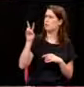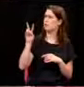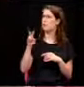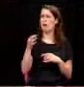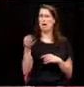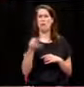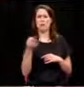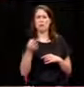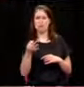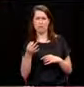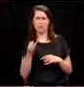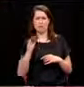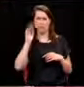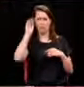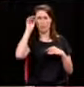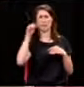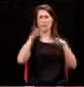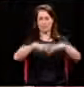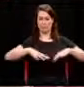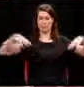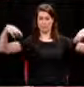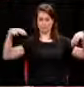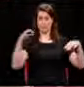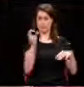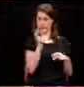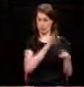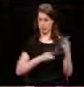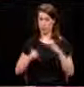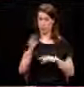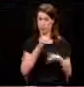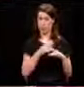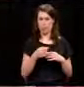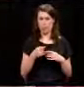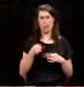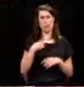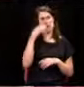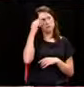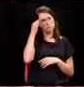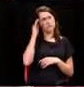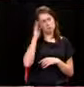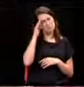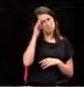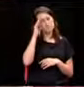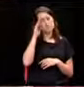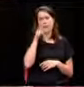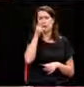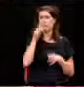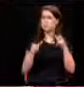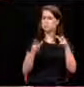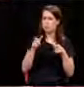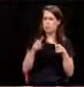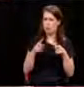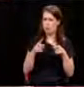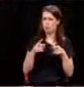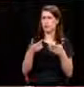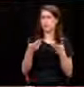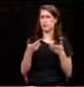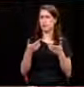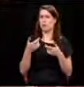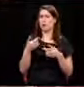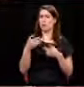até do que sei existem pessoas a representar a comunidade surda na Europa, está-se a prever até